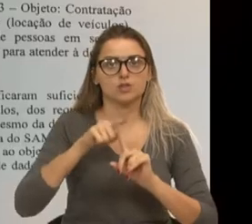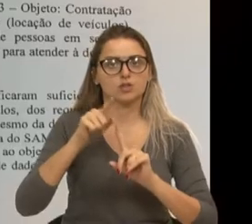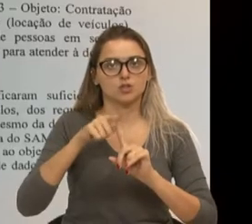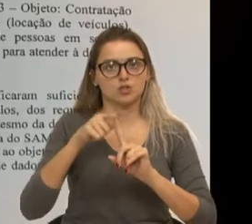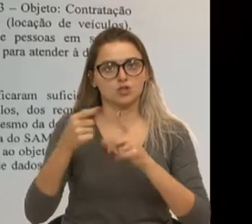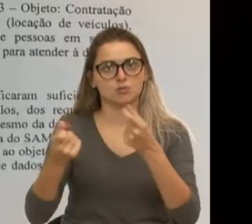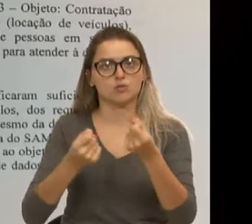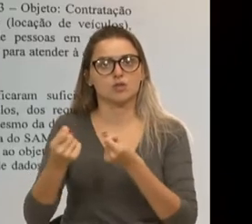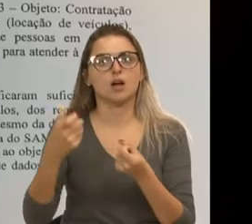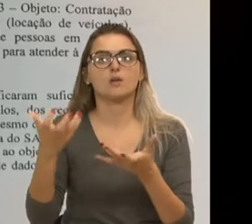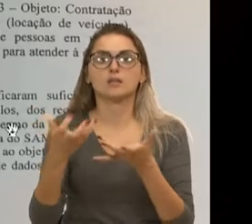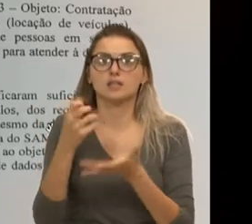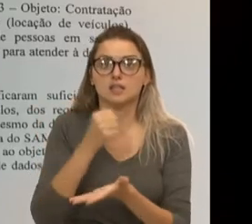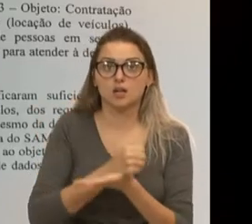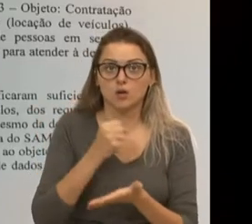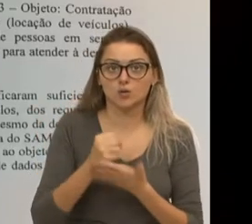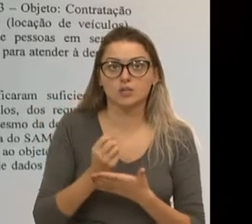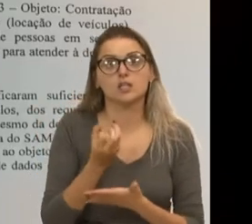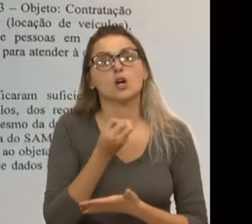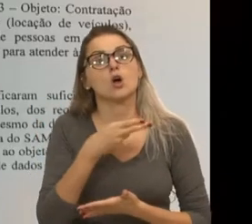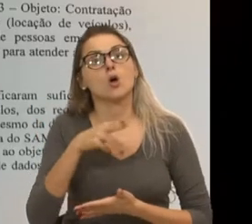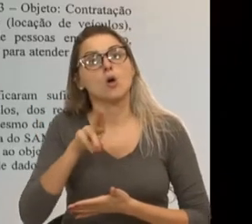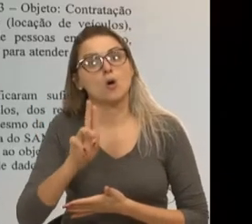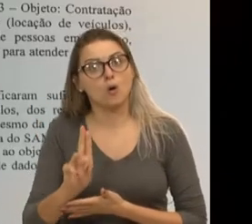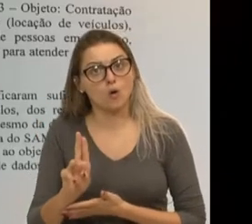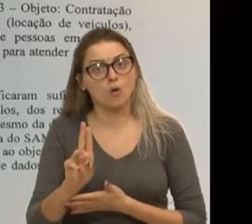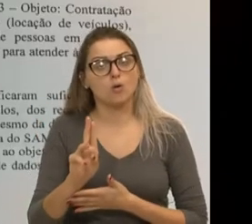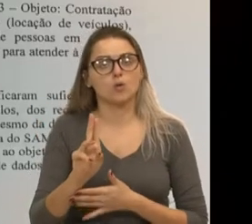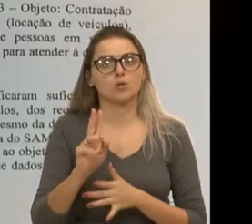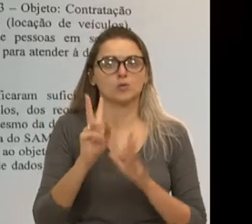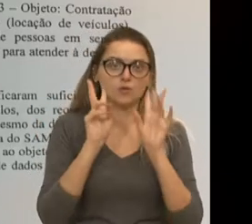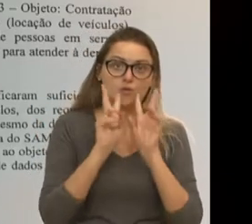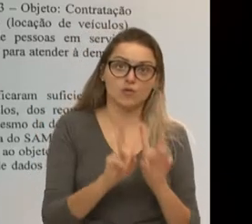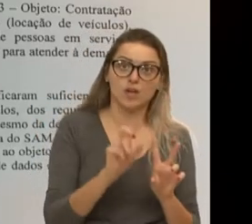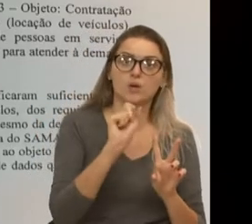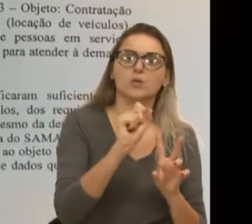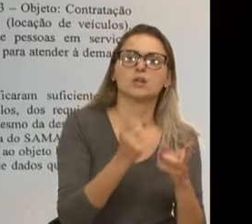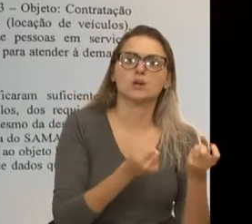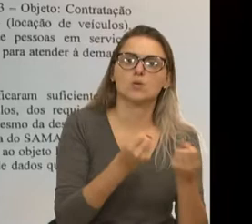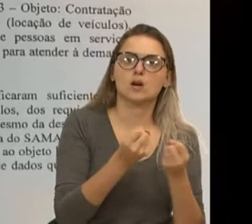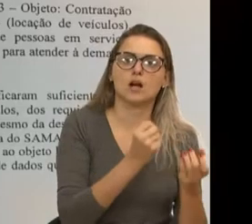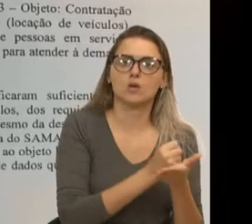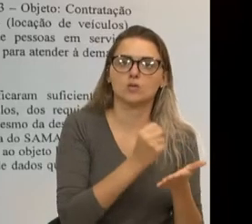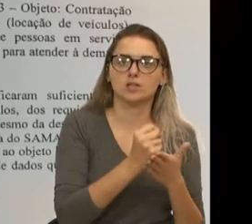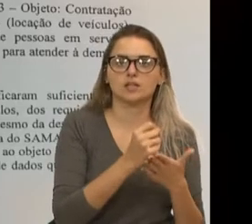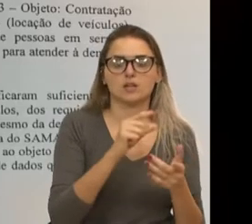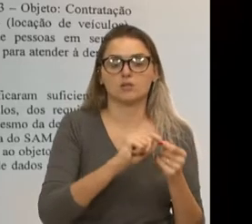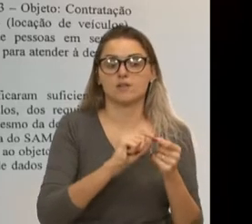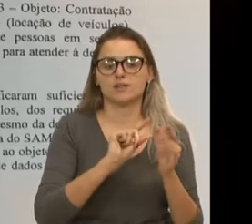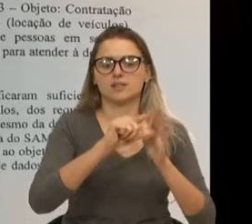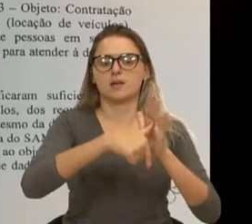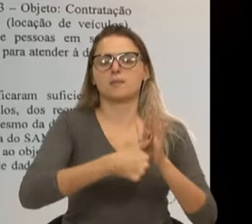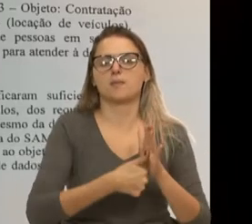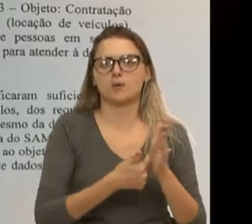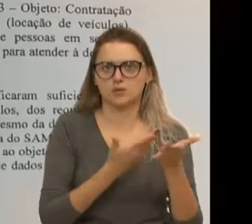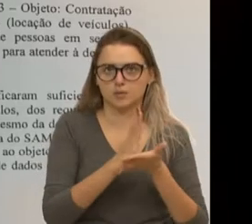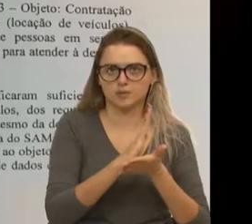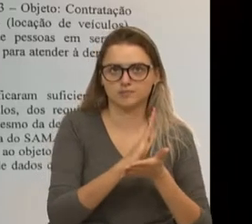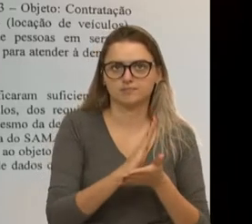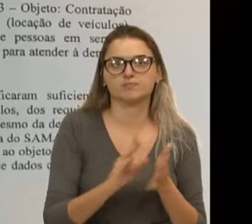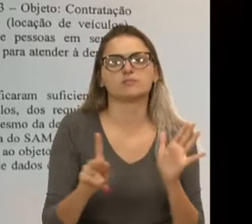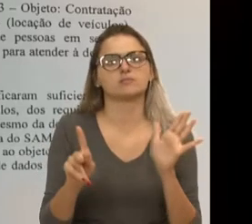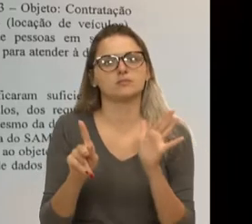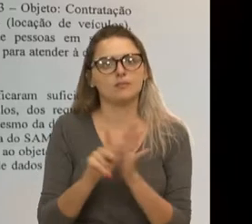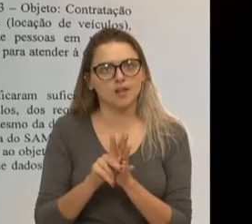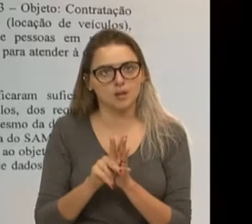veículo a ser contratado e ou mesmo da designação que esses veículos contratados terão, em contrapartida aos da